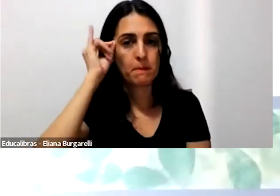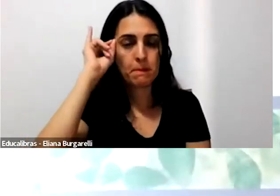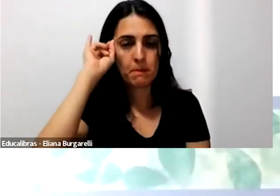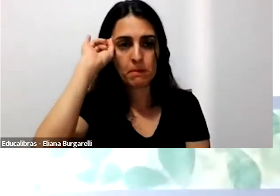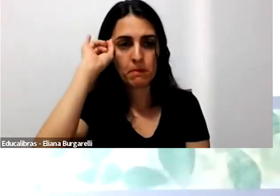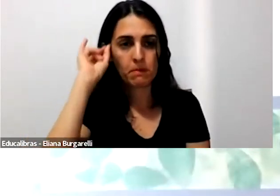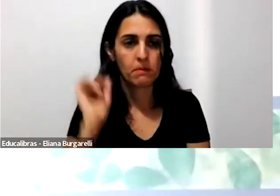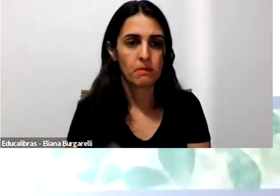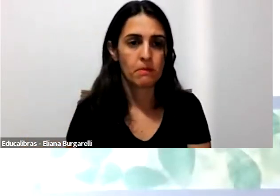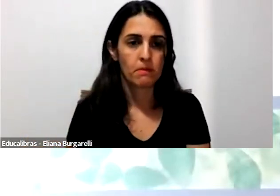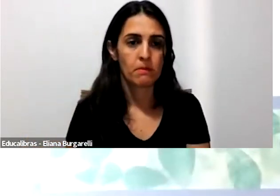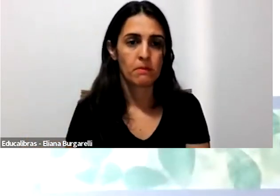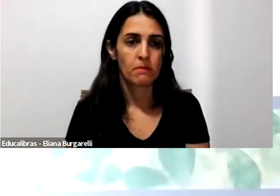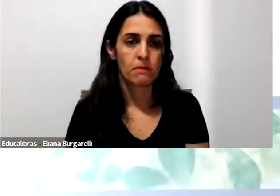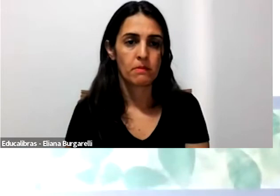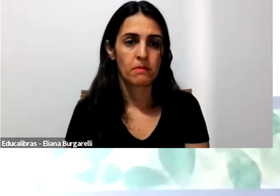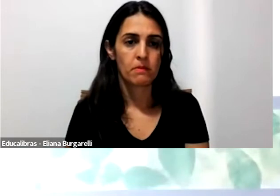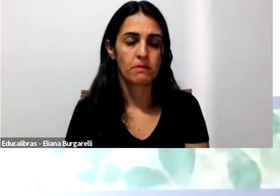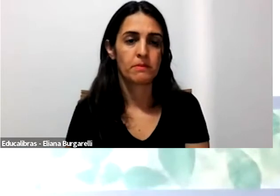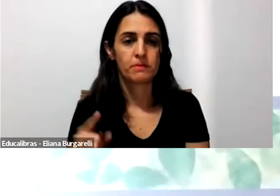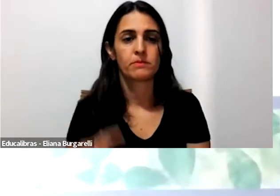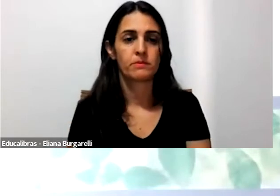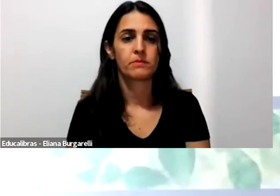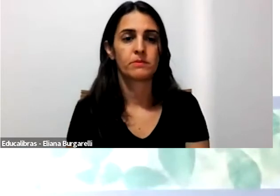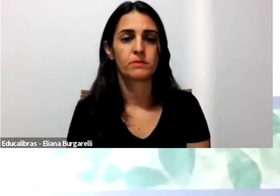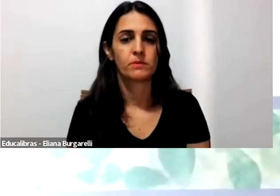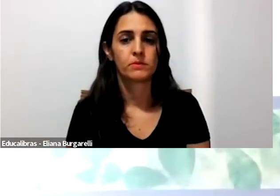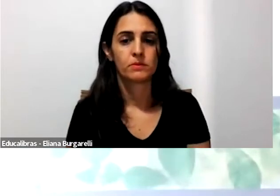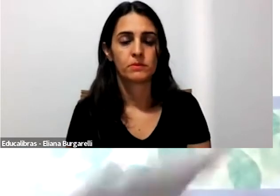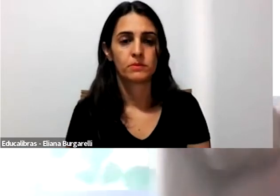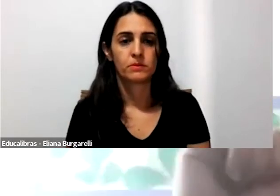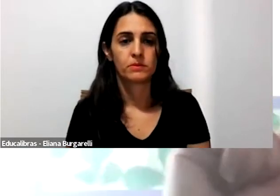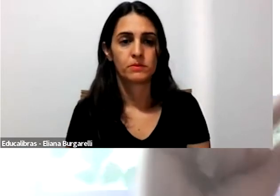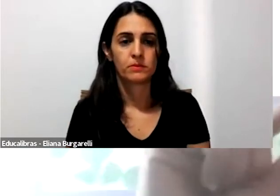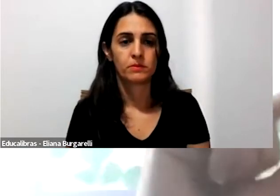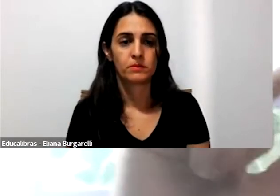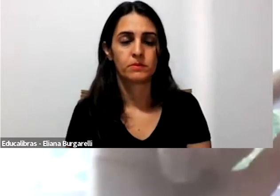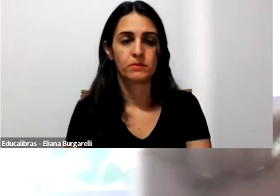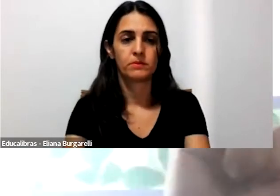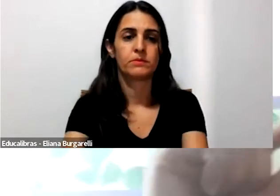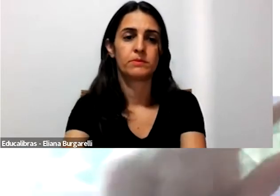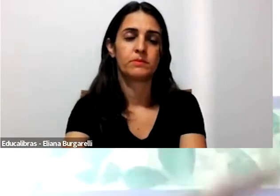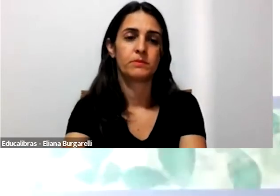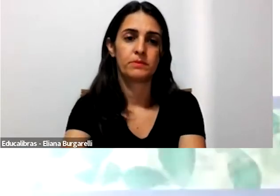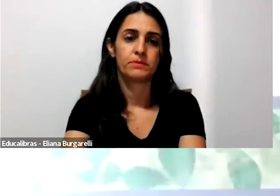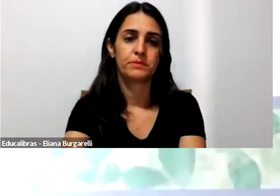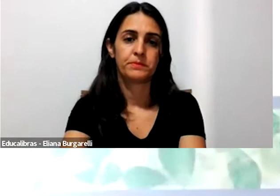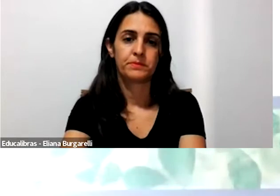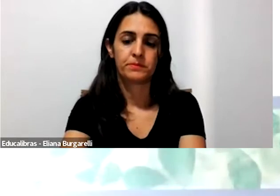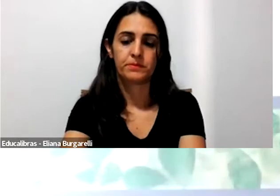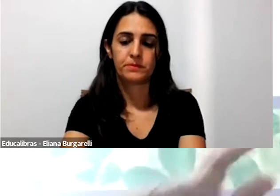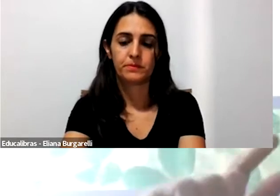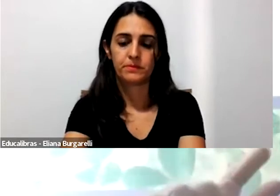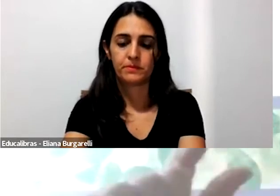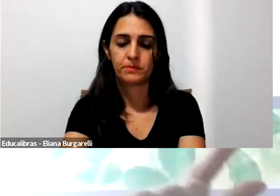né, porque a gente sabe que lá na terra indígena Uruauau, só numa pequena parte da terra indígena,